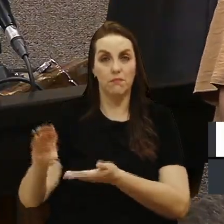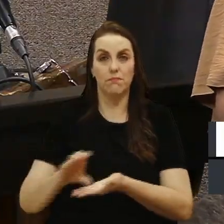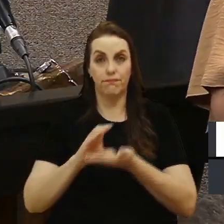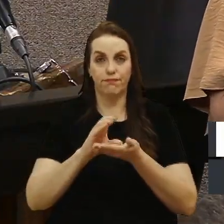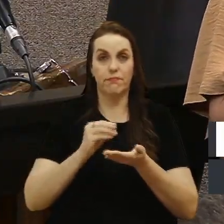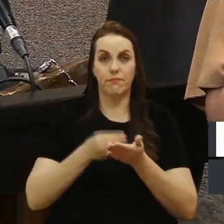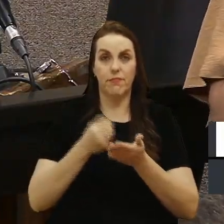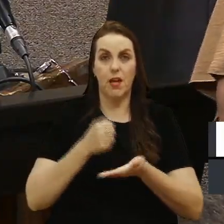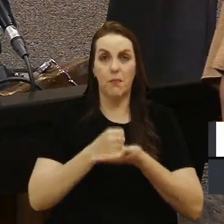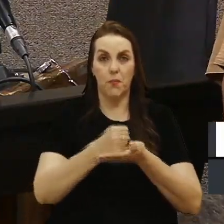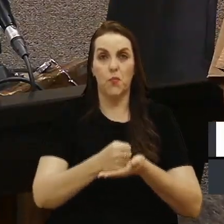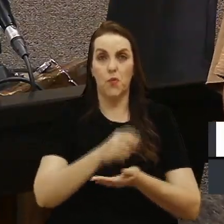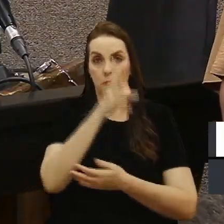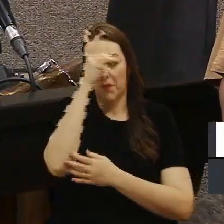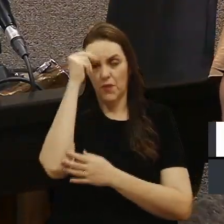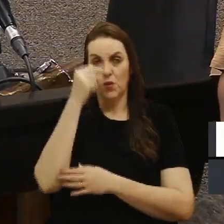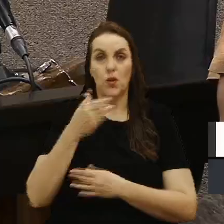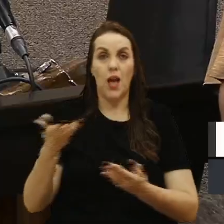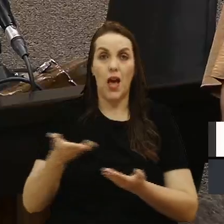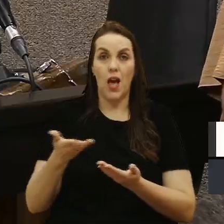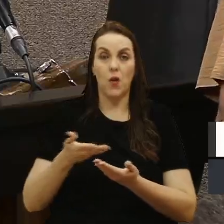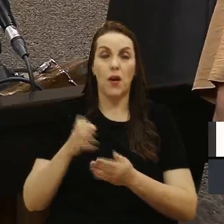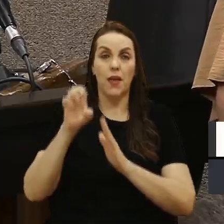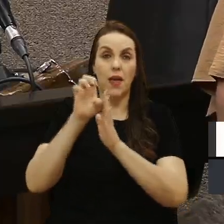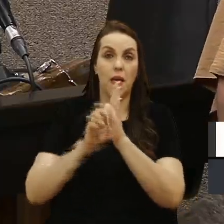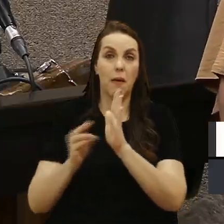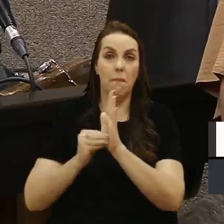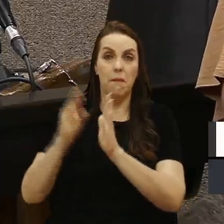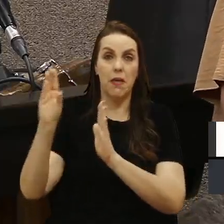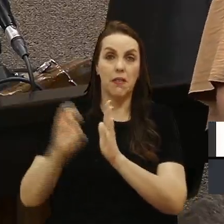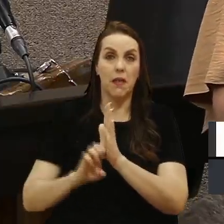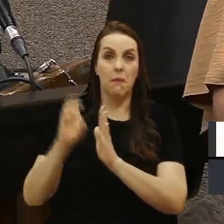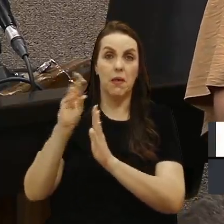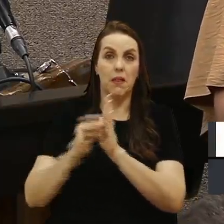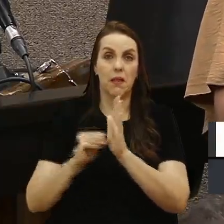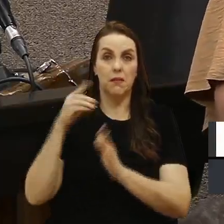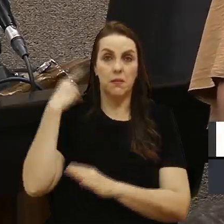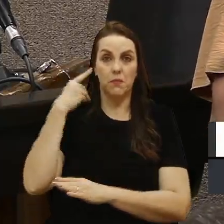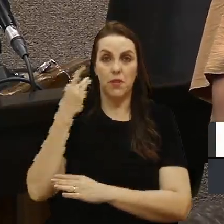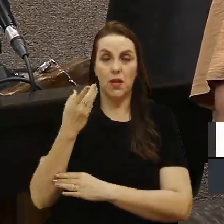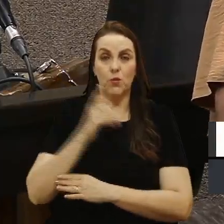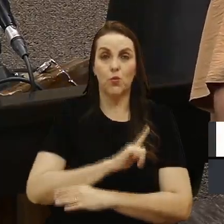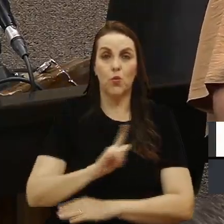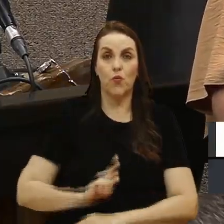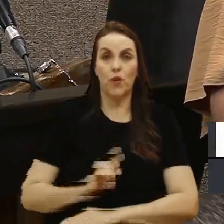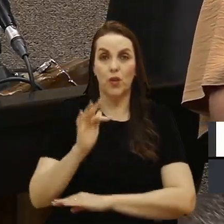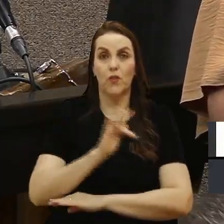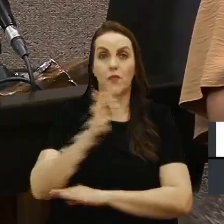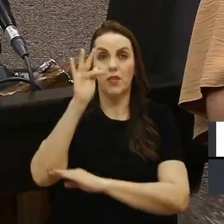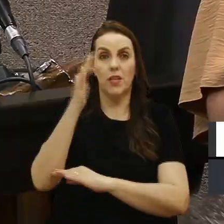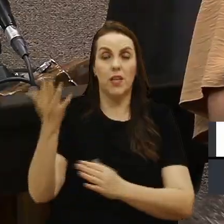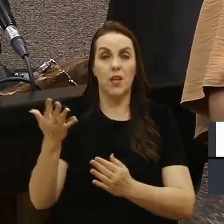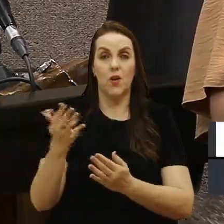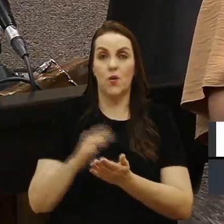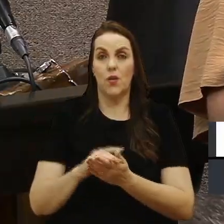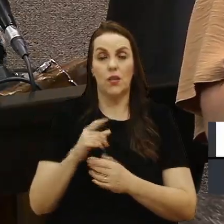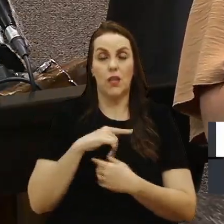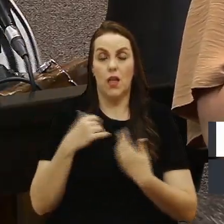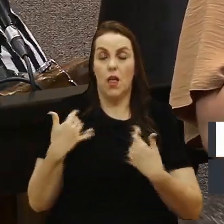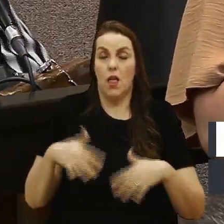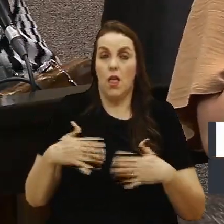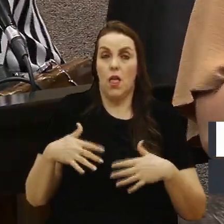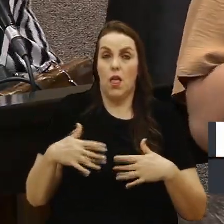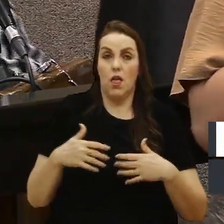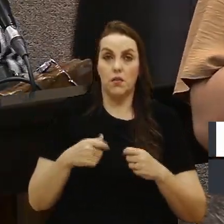infelizmente a prefeitura optou por governar com emendas parlamentares e projetos do governo federal e se apavora quando tem que ter contrapartida. Isso